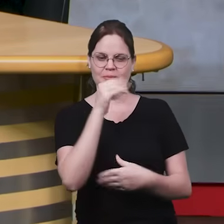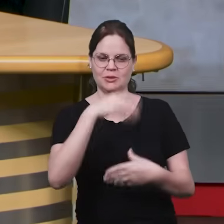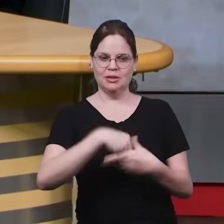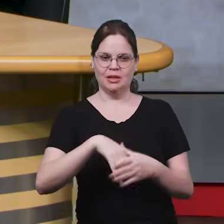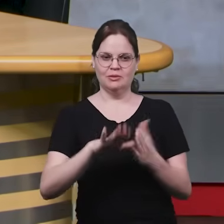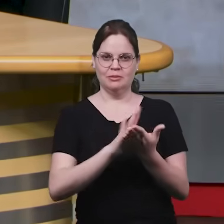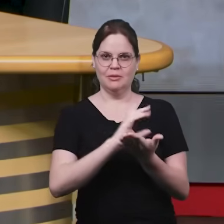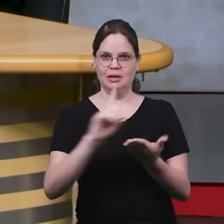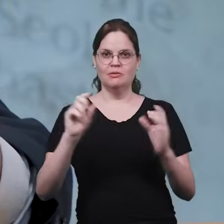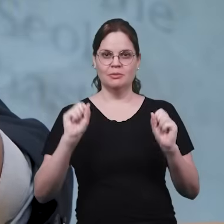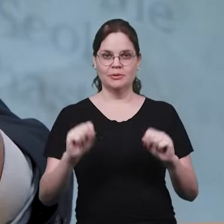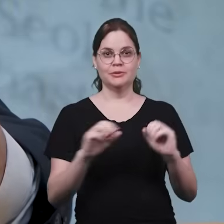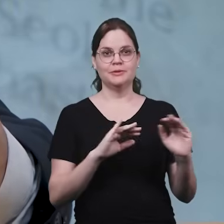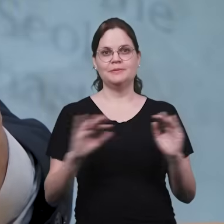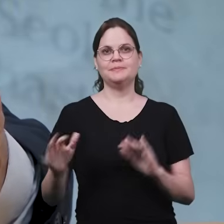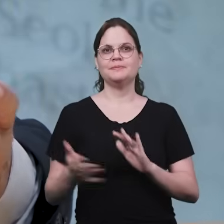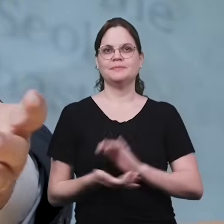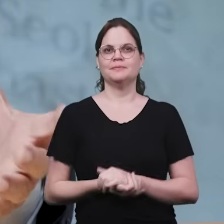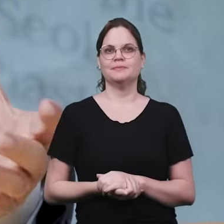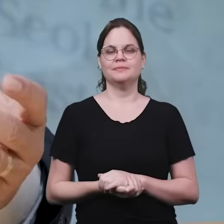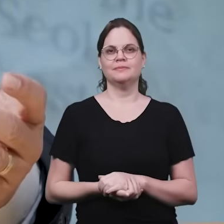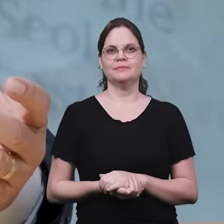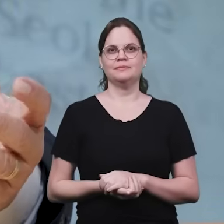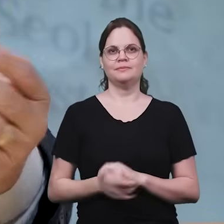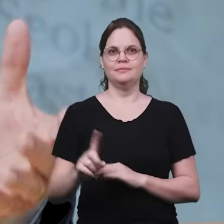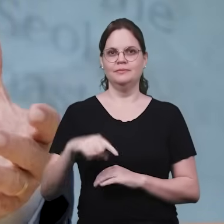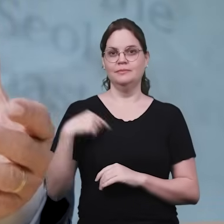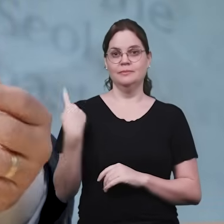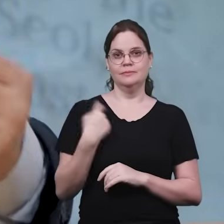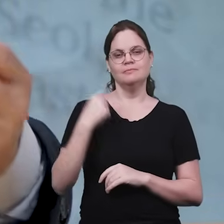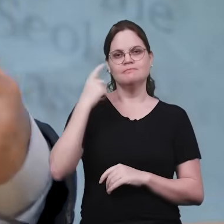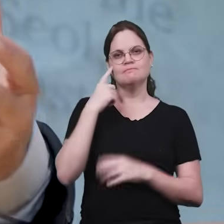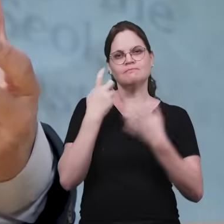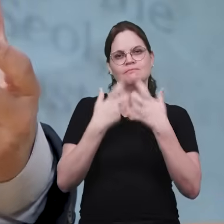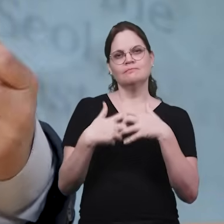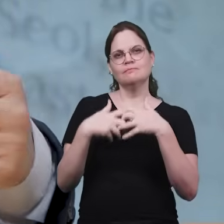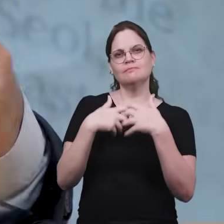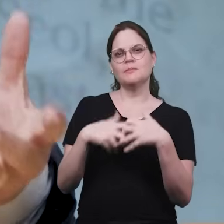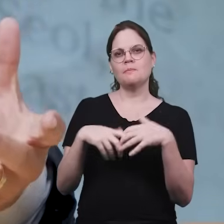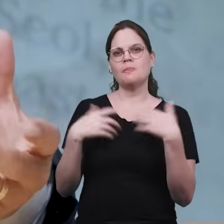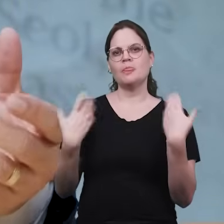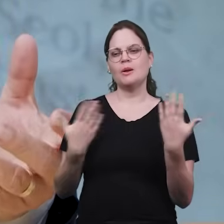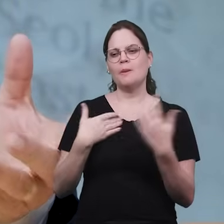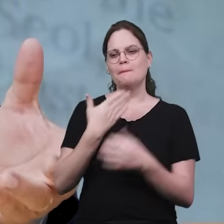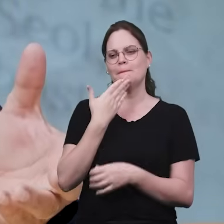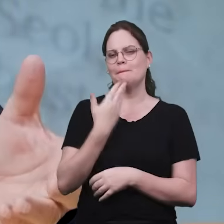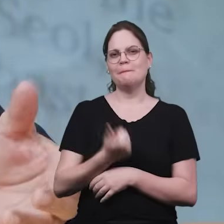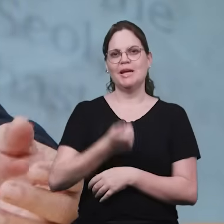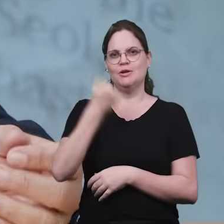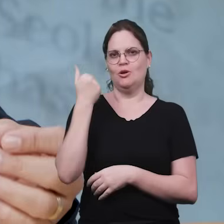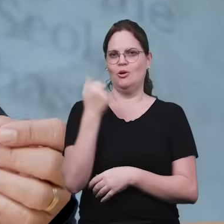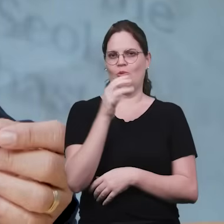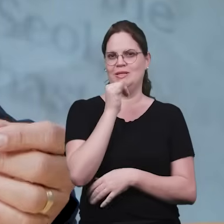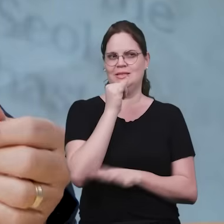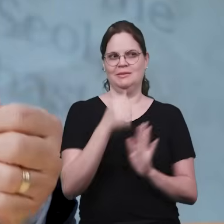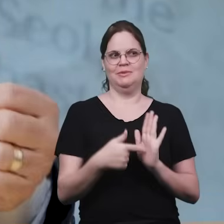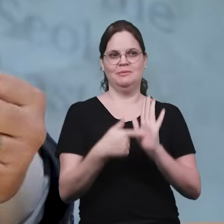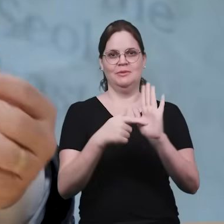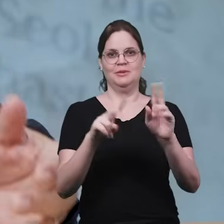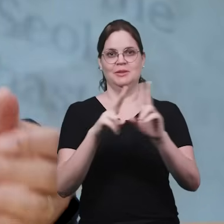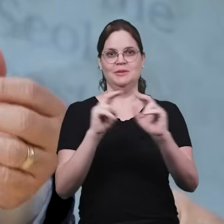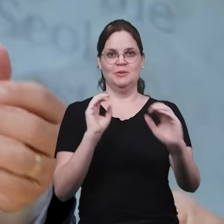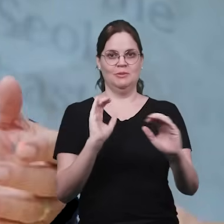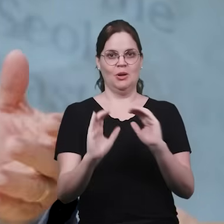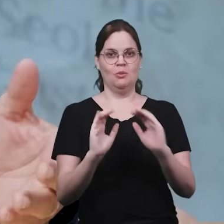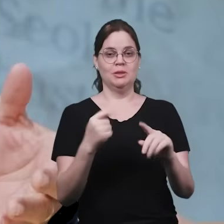desse assunto. Bom, nós ficamos meditando aonde a gente poderia mostrar bem essa questão da comunicação e